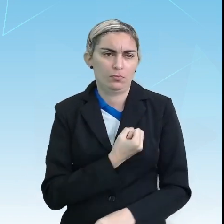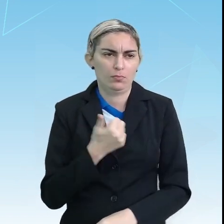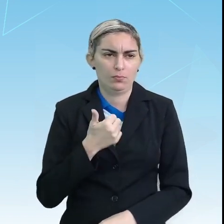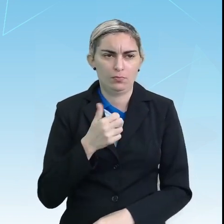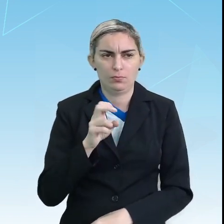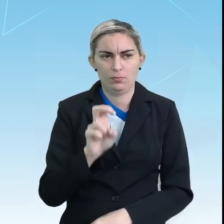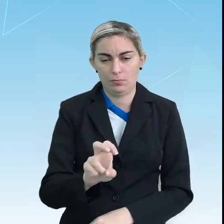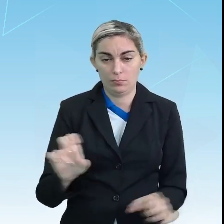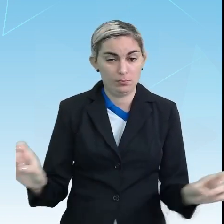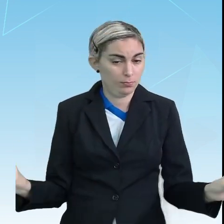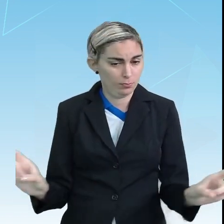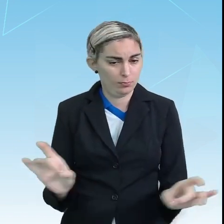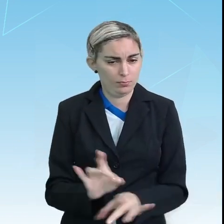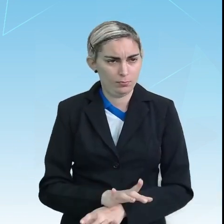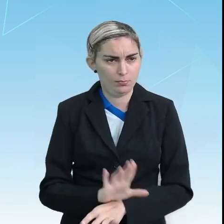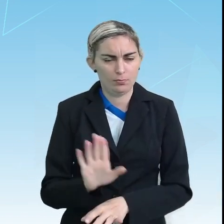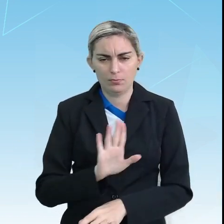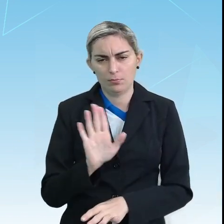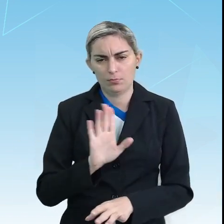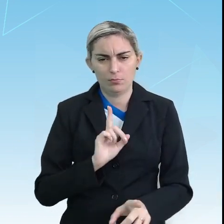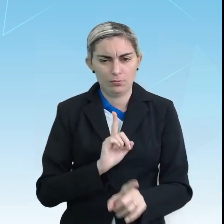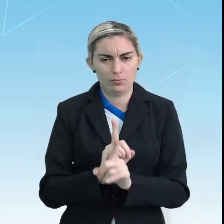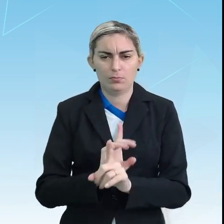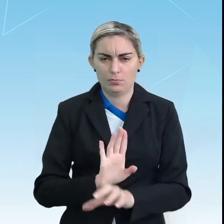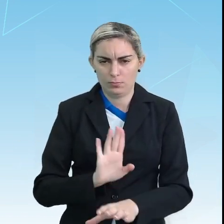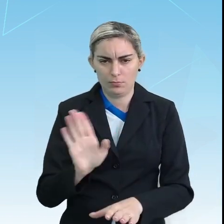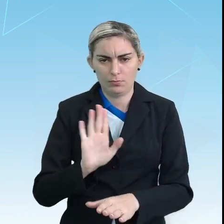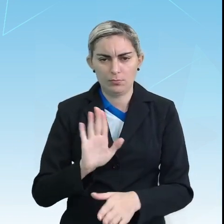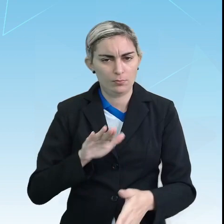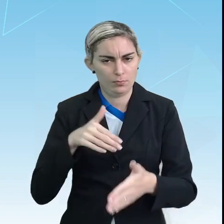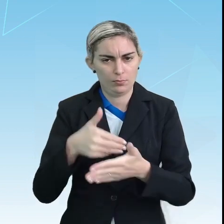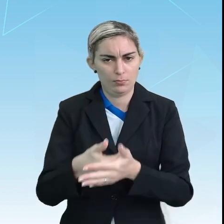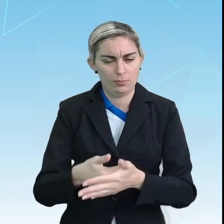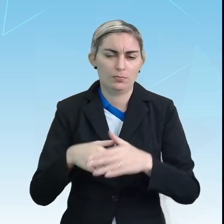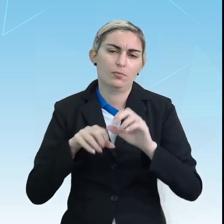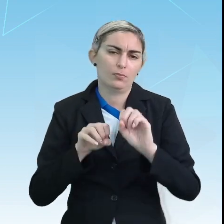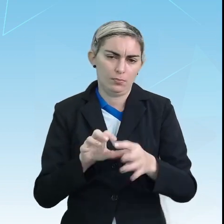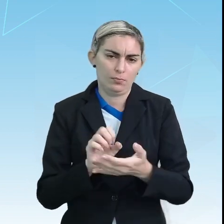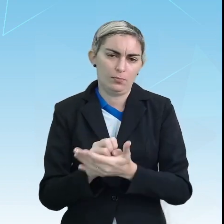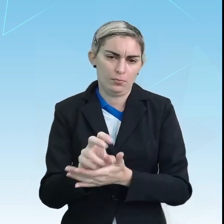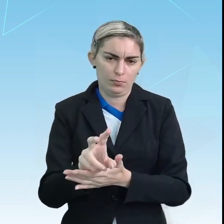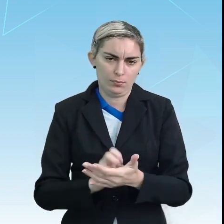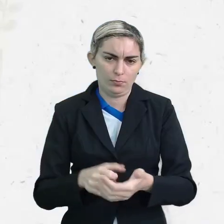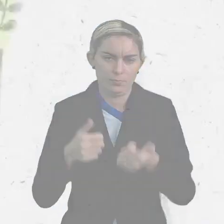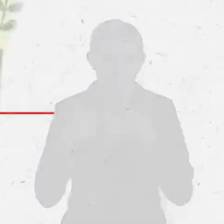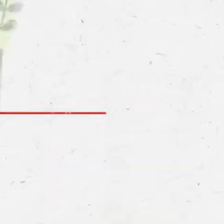Eu vou ficando por aqui e a gente se encontra na próxima aula do EducaPE.